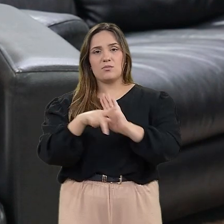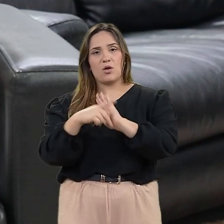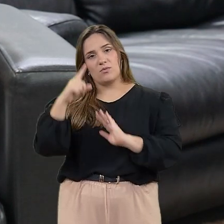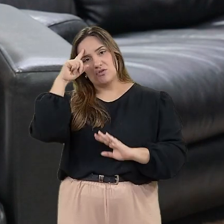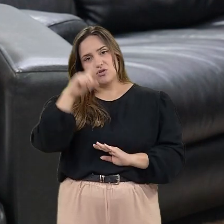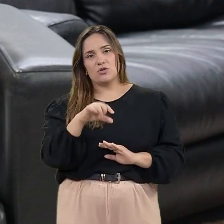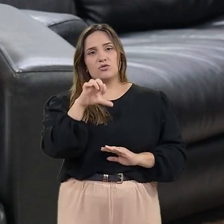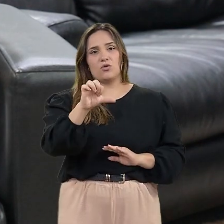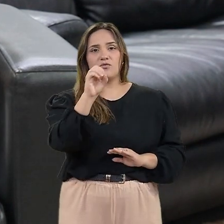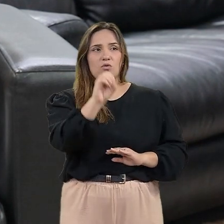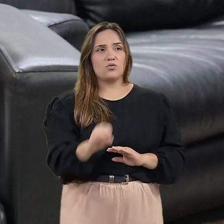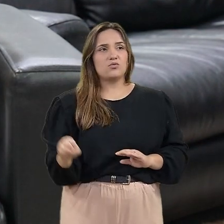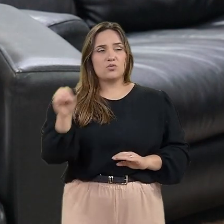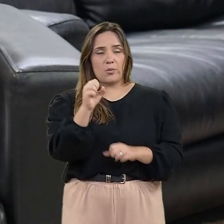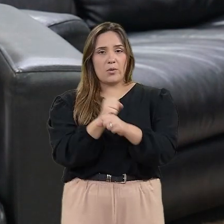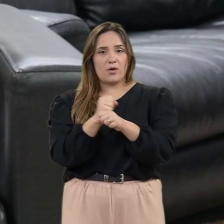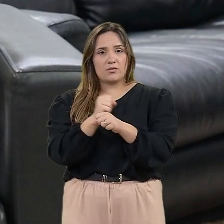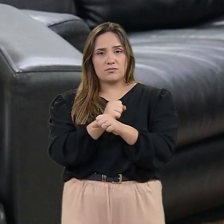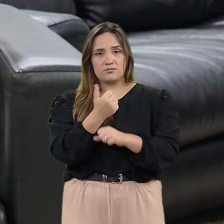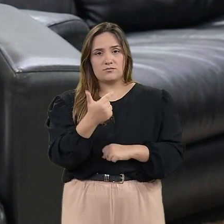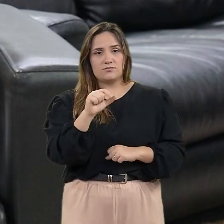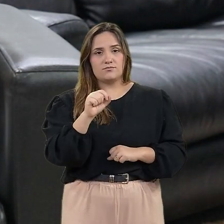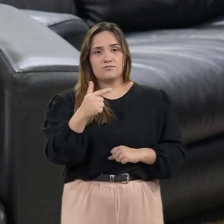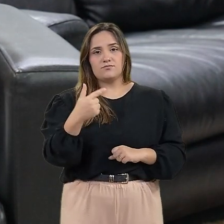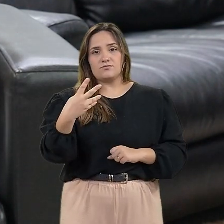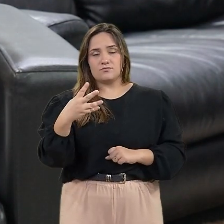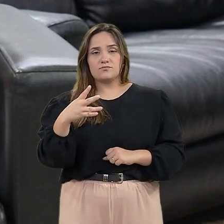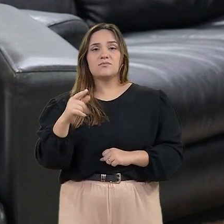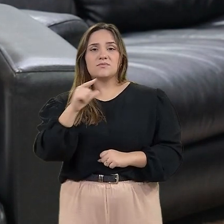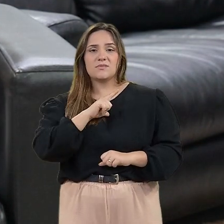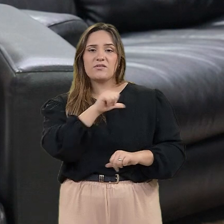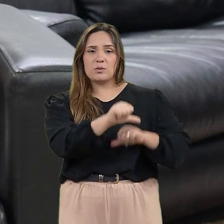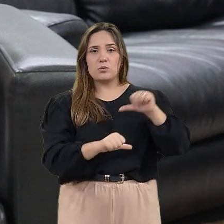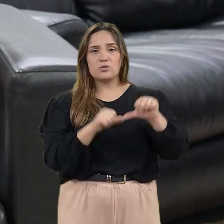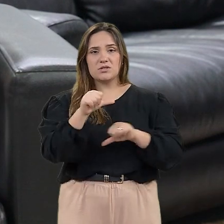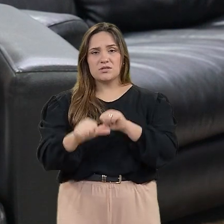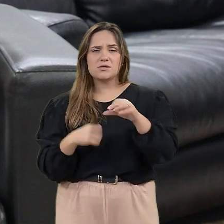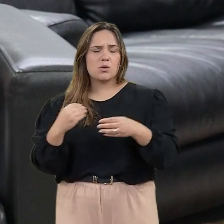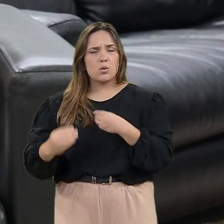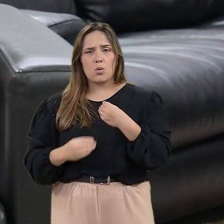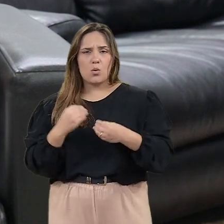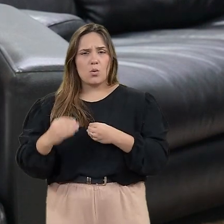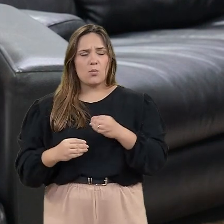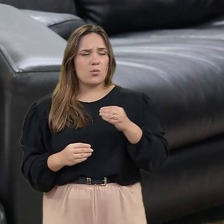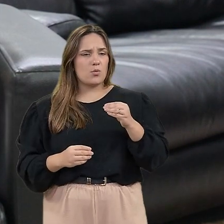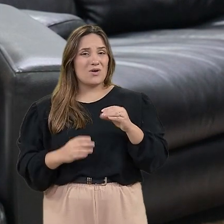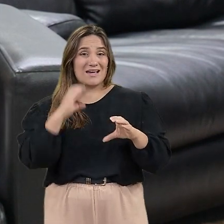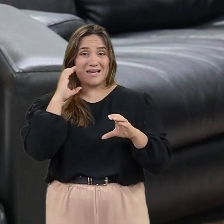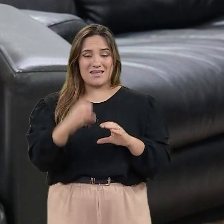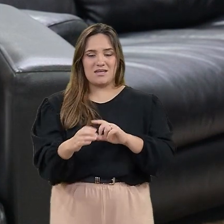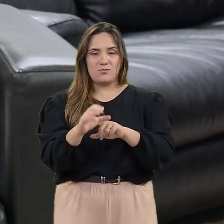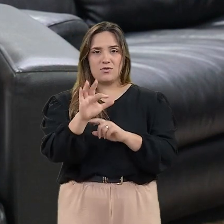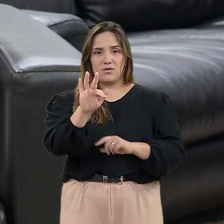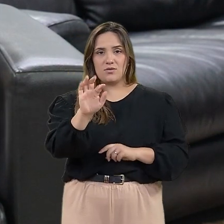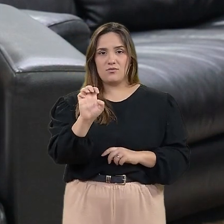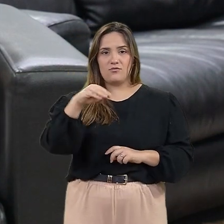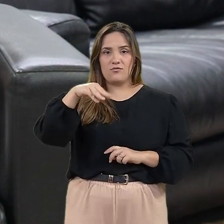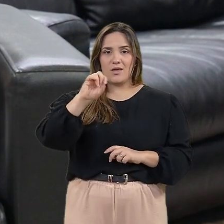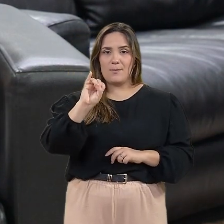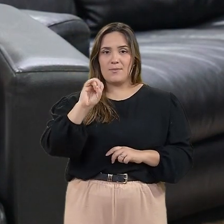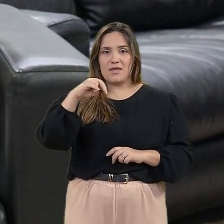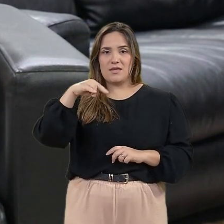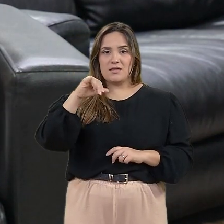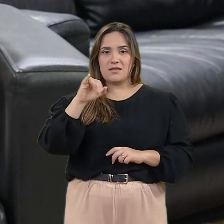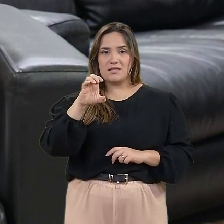14.994, de 9 de outubro de 2024, trouxe significativa alteração na forma como o feminicídio é